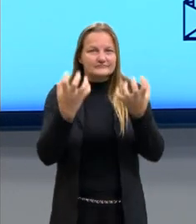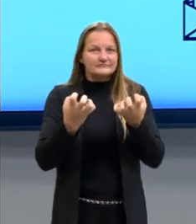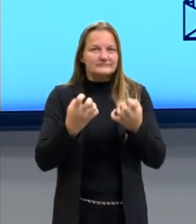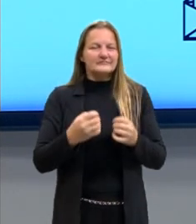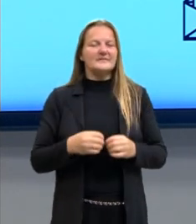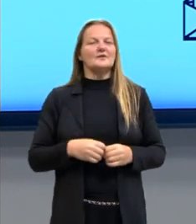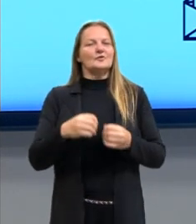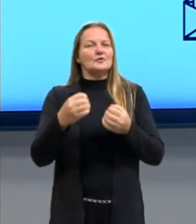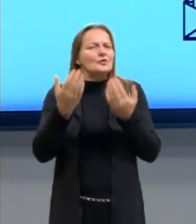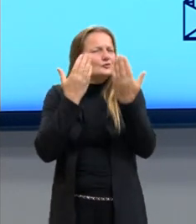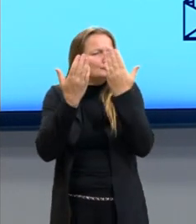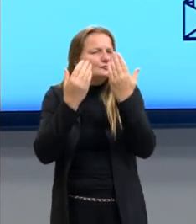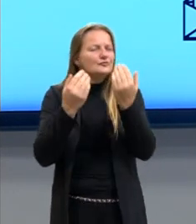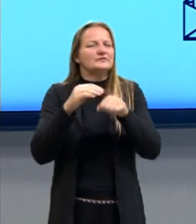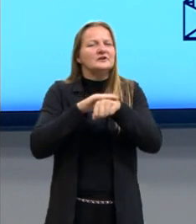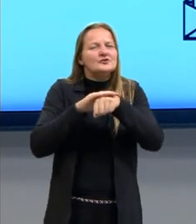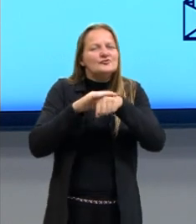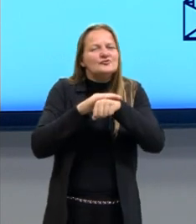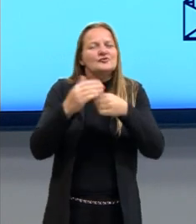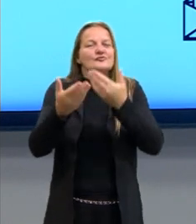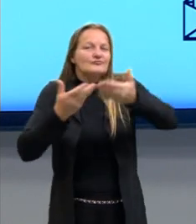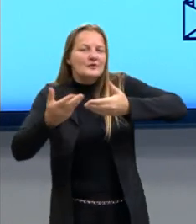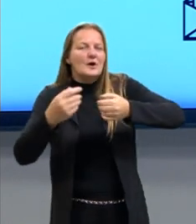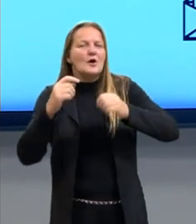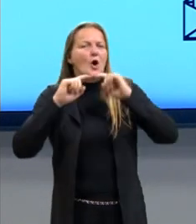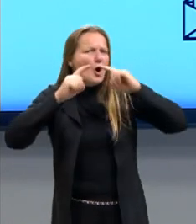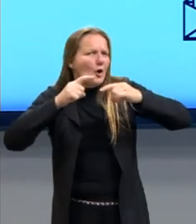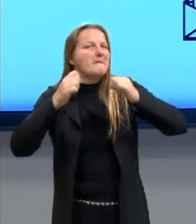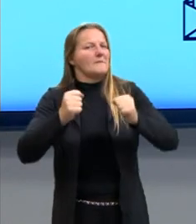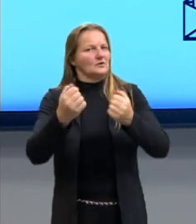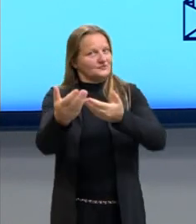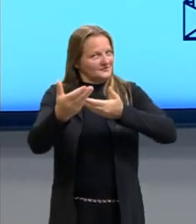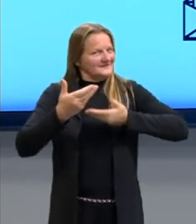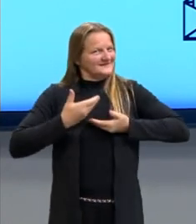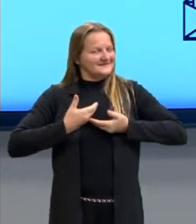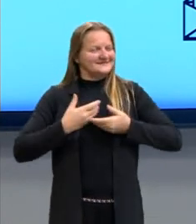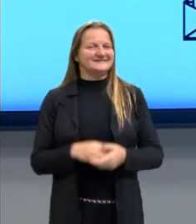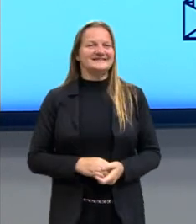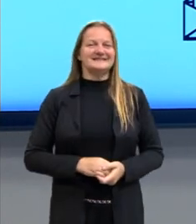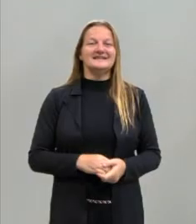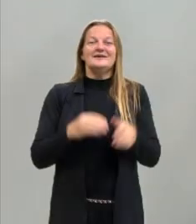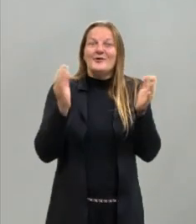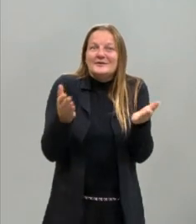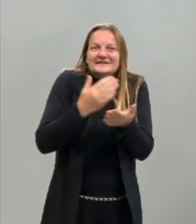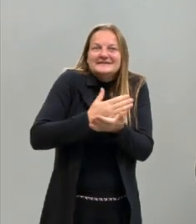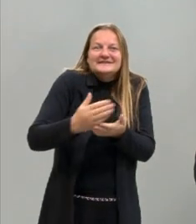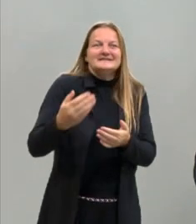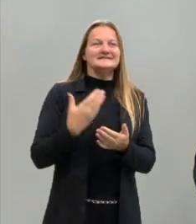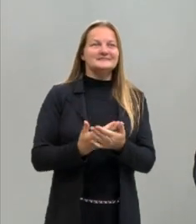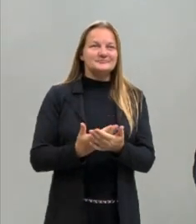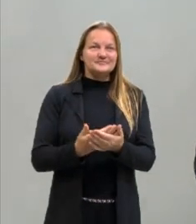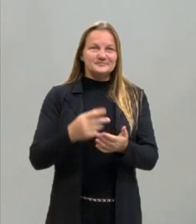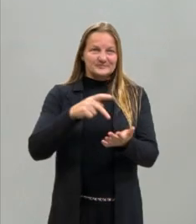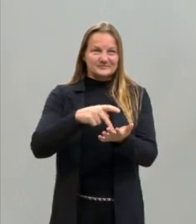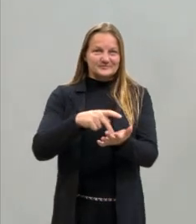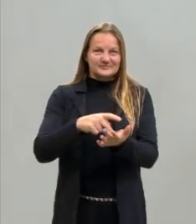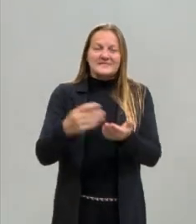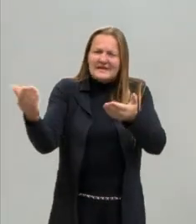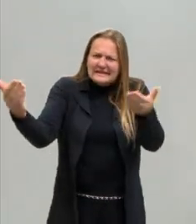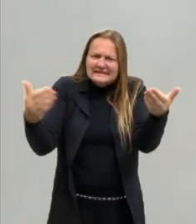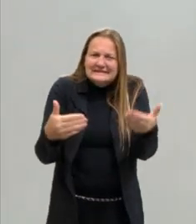mandar alguma dúvida alguma sugestão alguma crítica é tudo muito bem vindo a gente vai começar a nossa aula na verdade